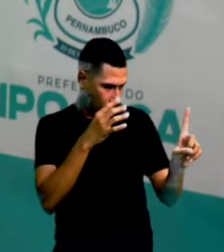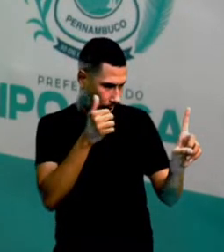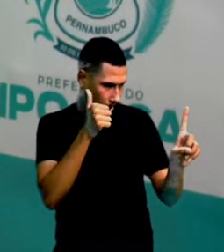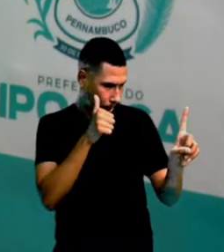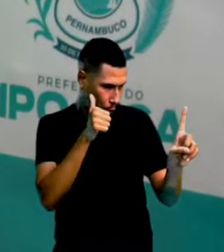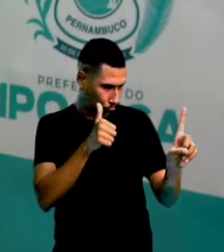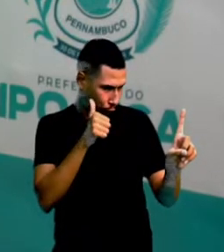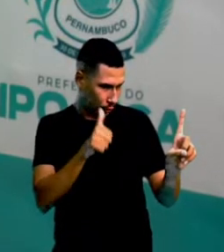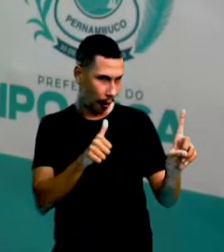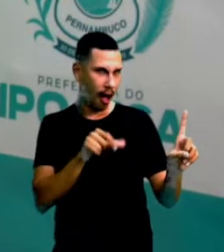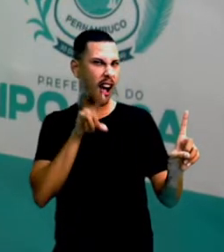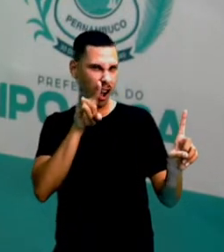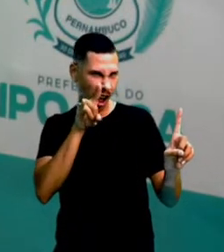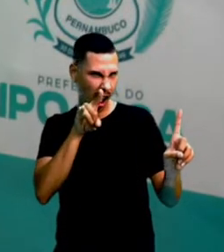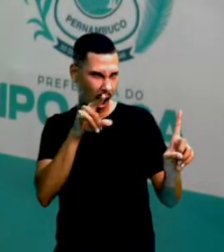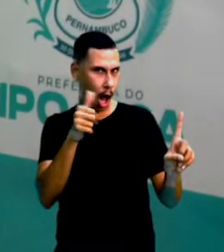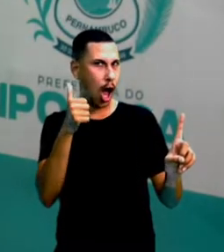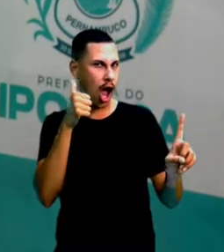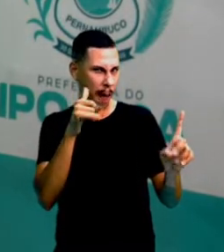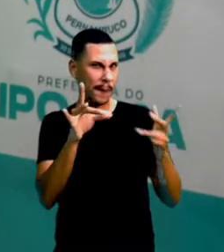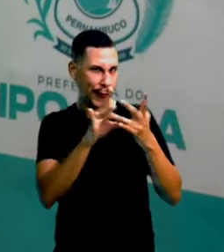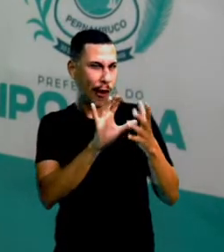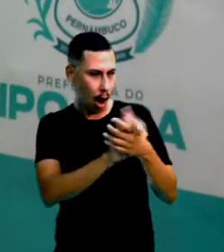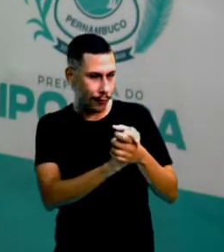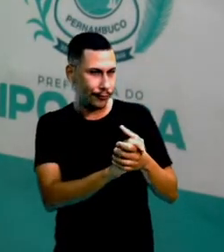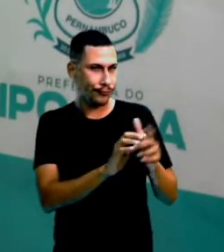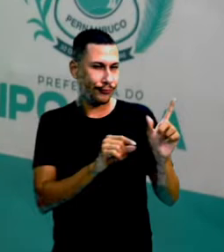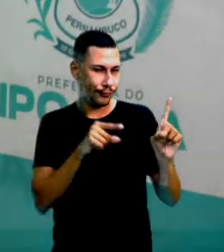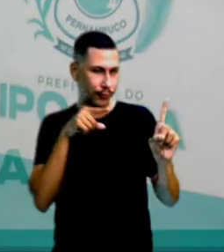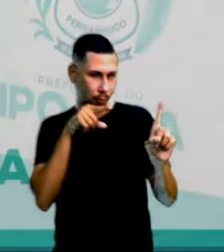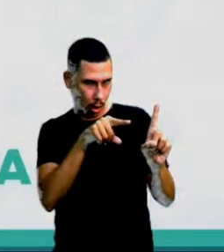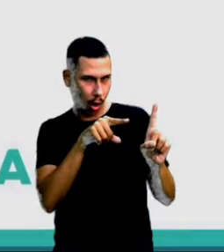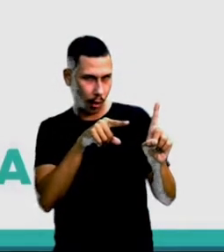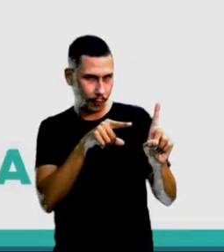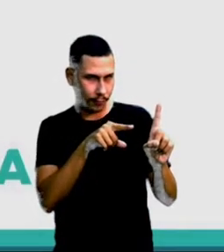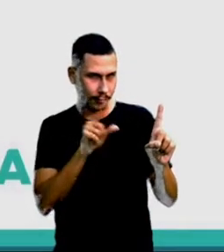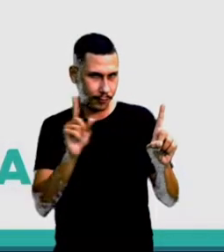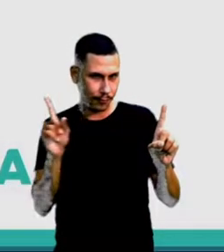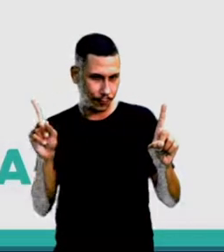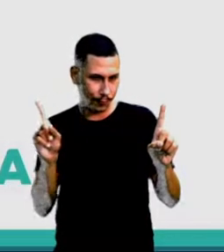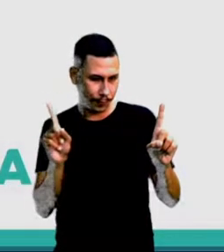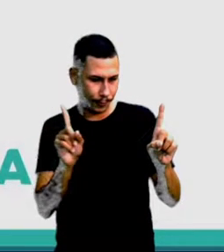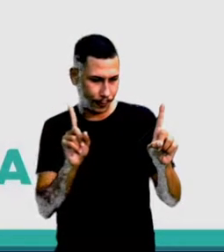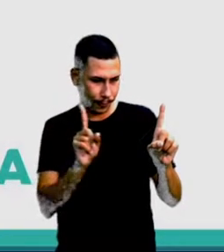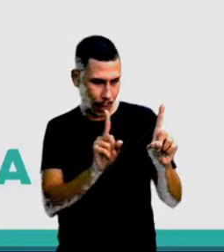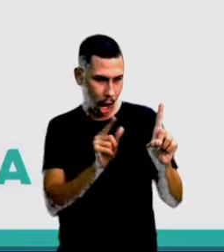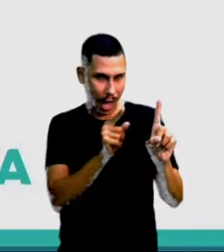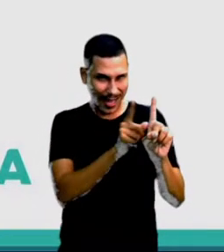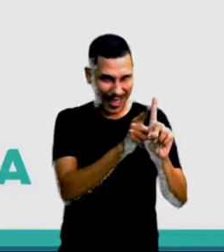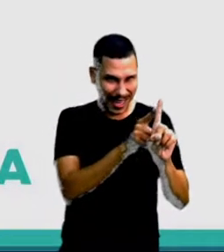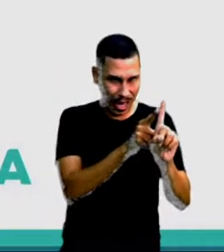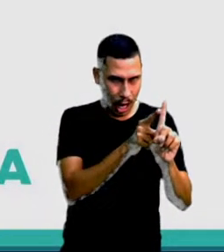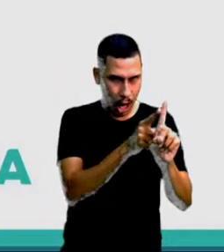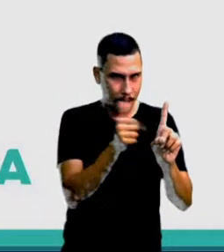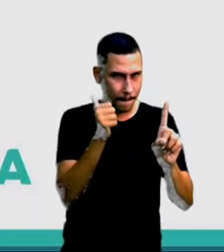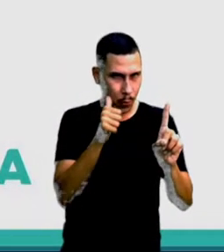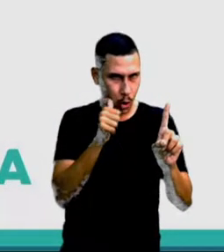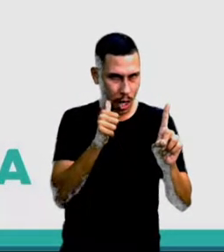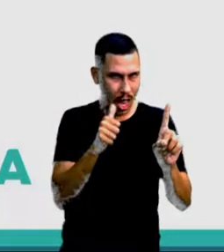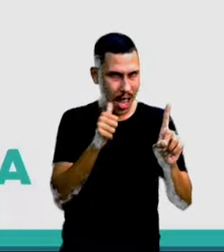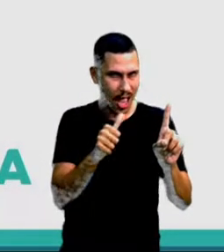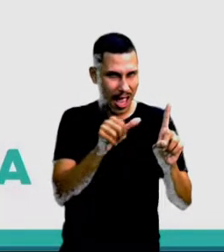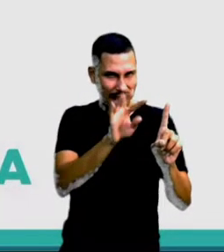viu nisso era da pá Virada o Ritinha mimosine quero uma titania